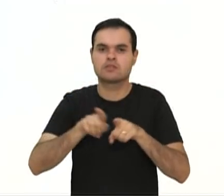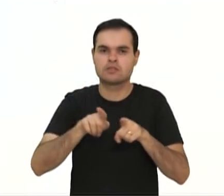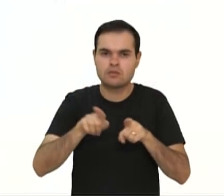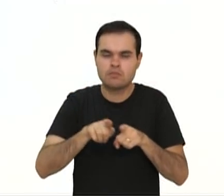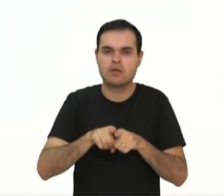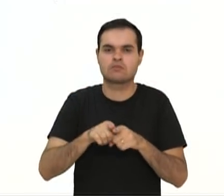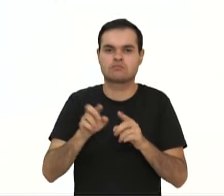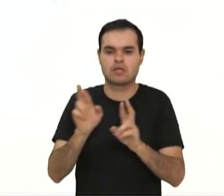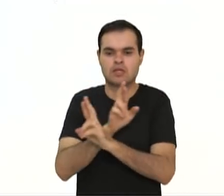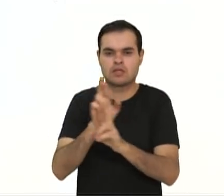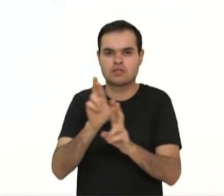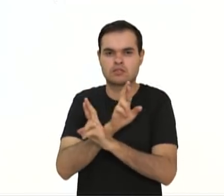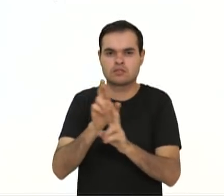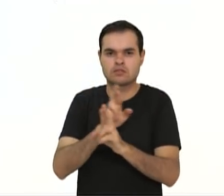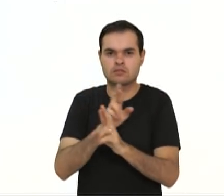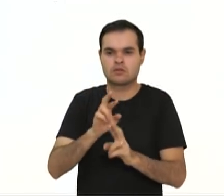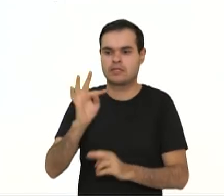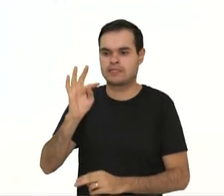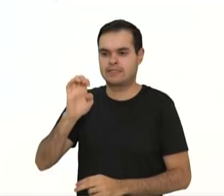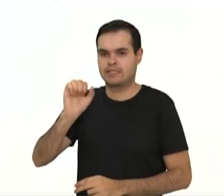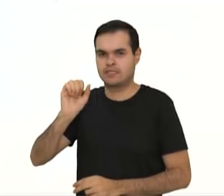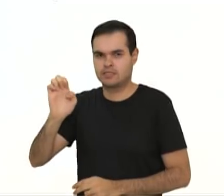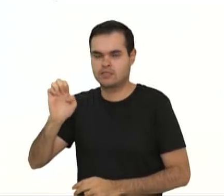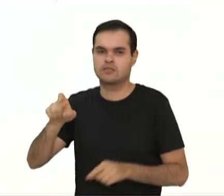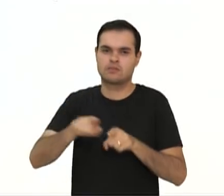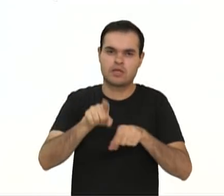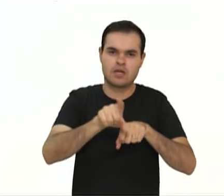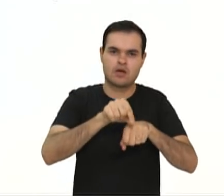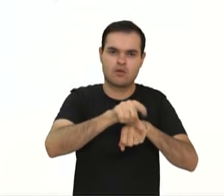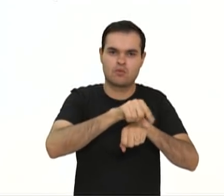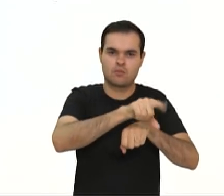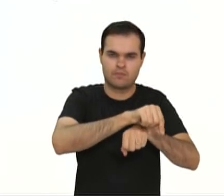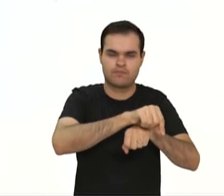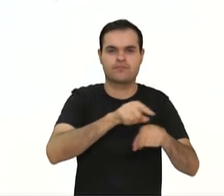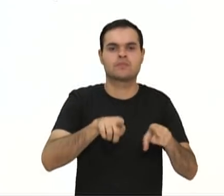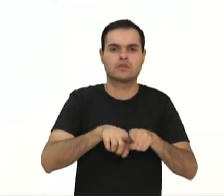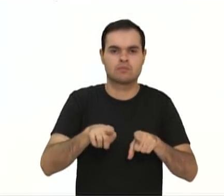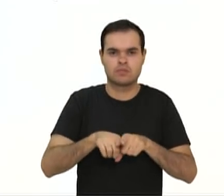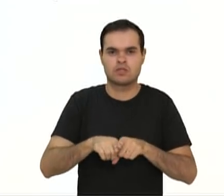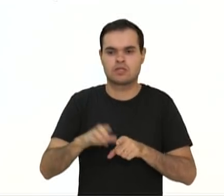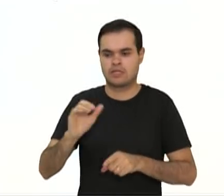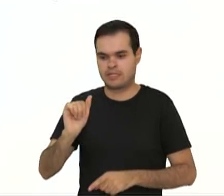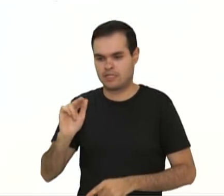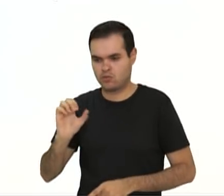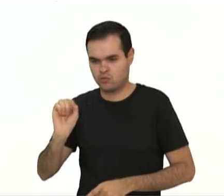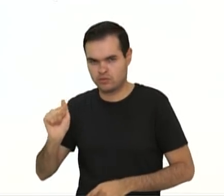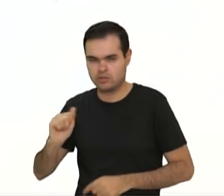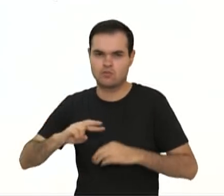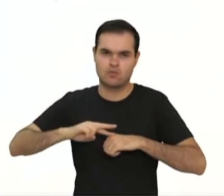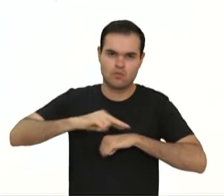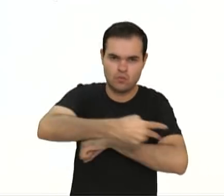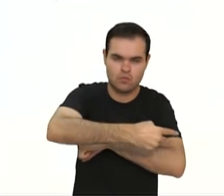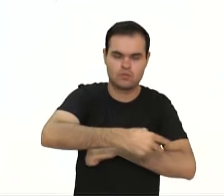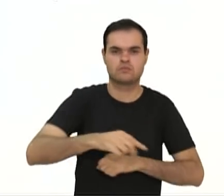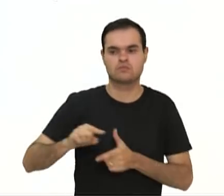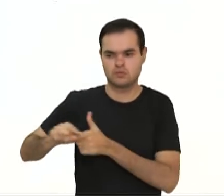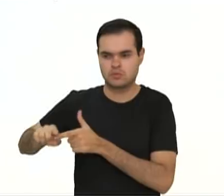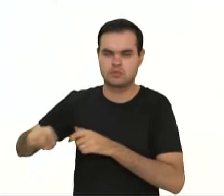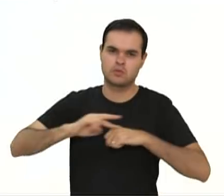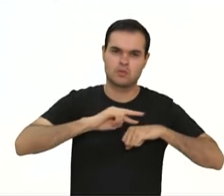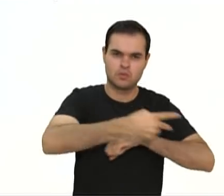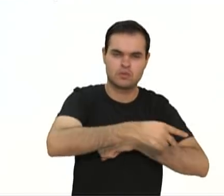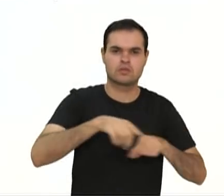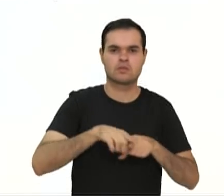estabelecer relação entre a tese e os argumentos, estabelecer relação causa-consequência, reconhecer efeitos